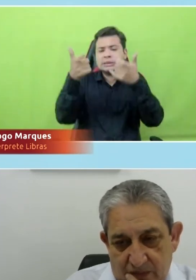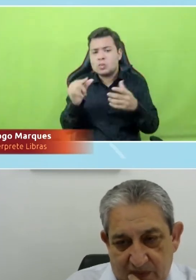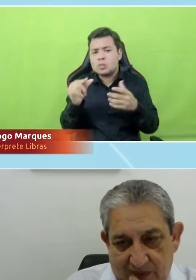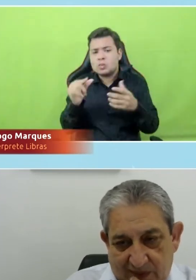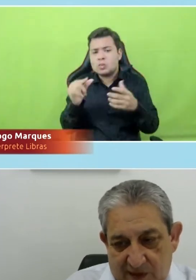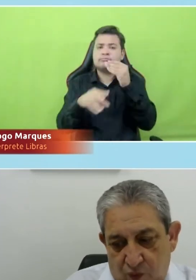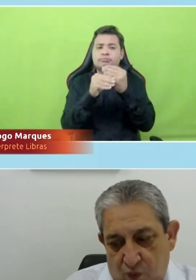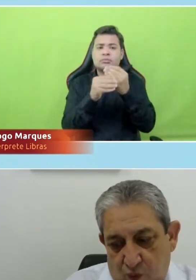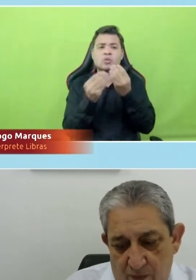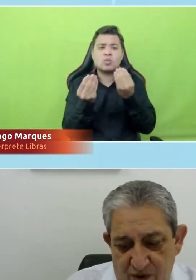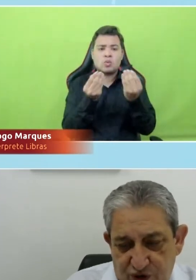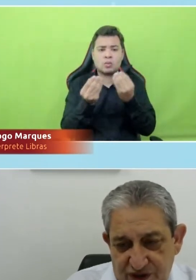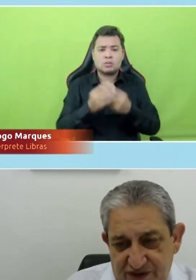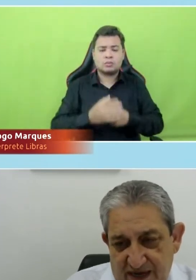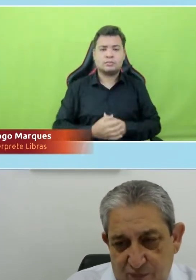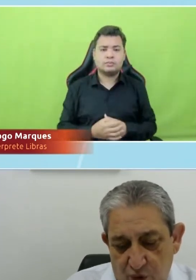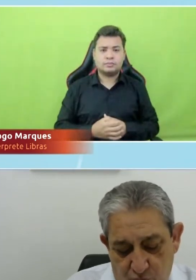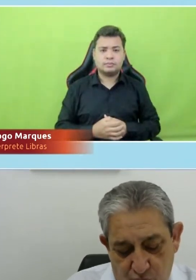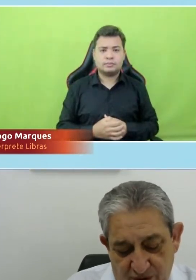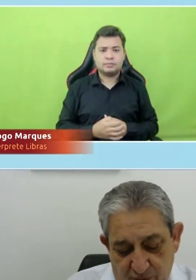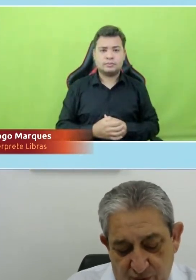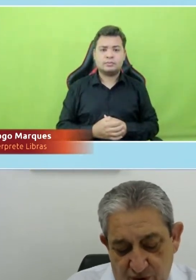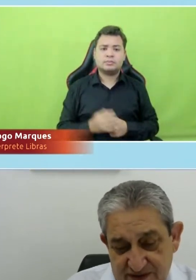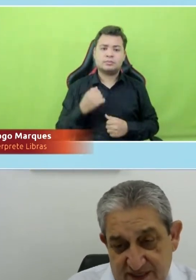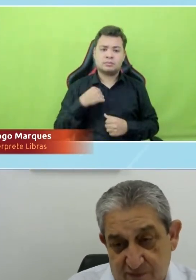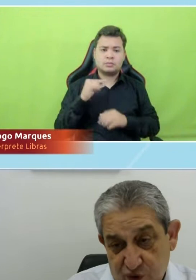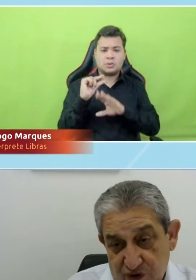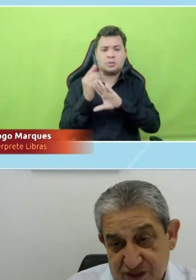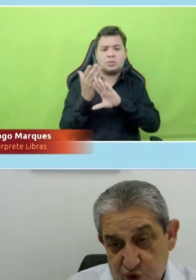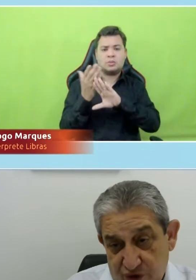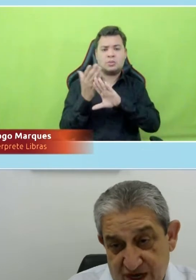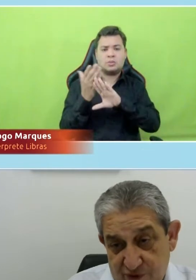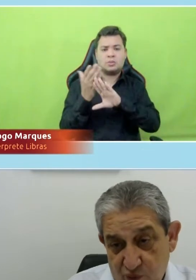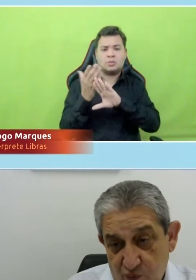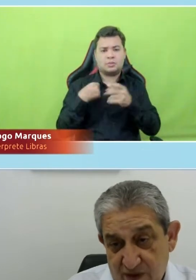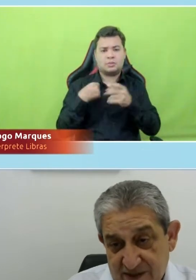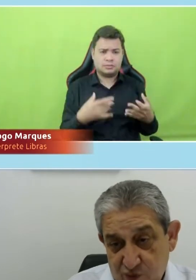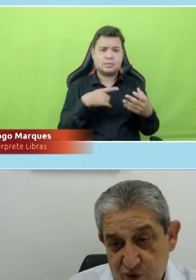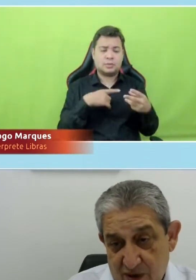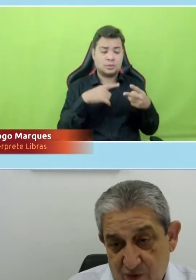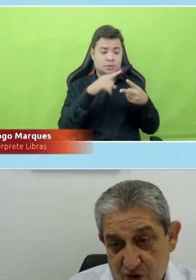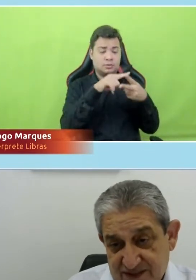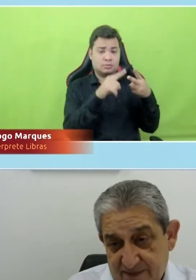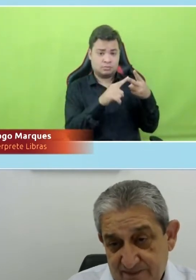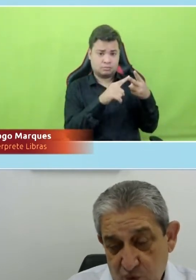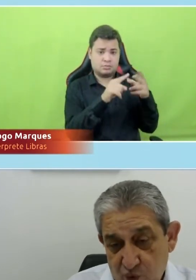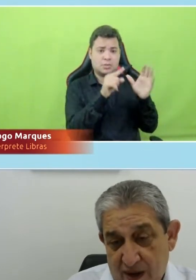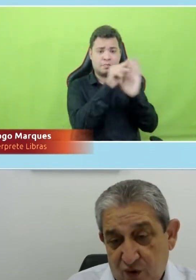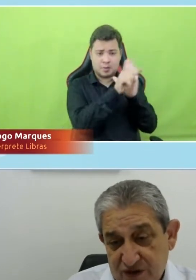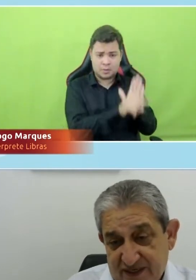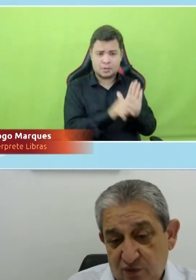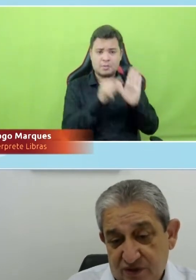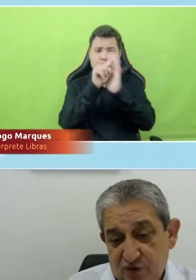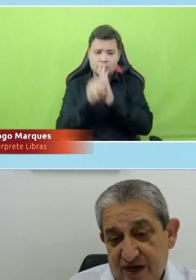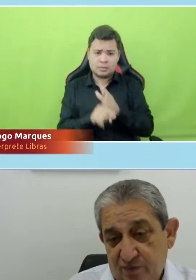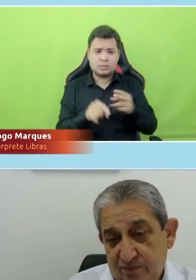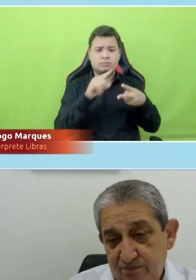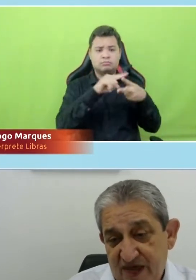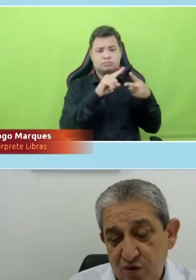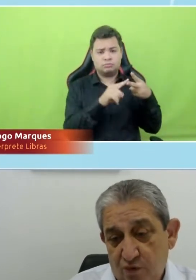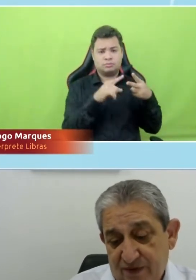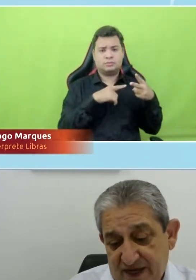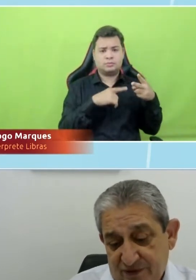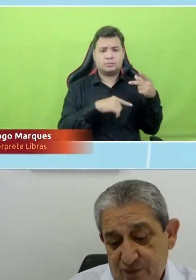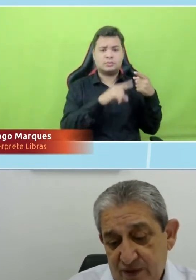certeza. Como eu disse há pouco, nós temos 2 questionários, um básico e uma amostra. O amostra é um questionário